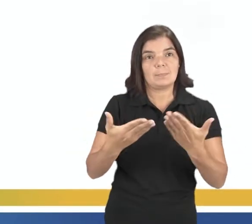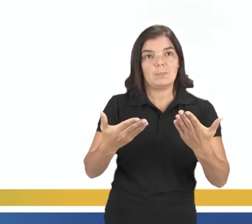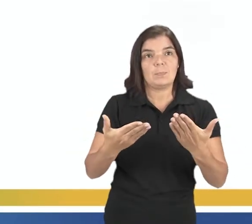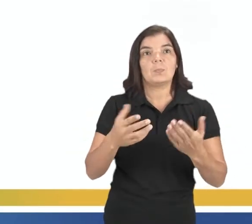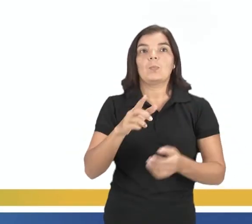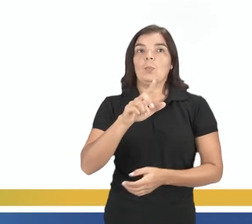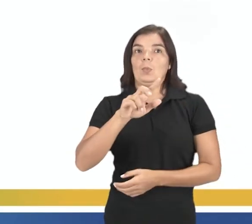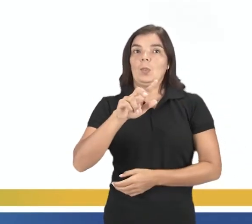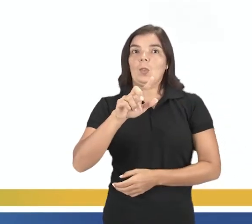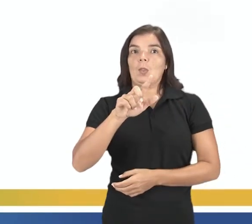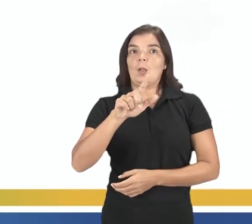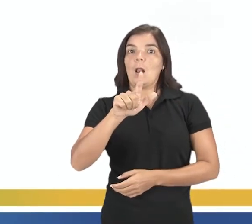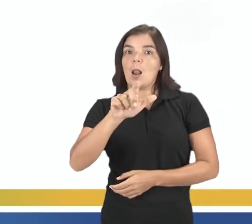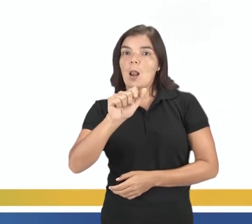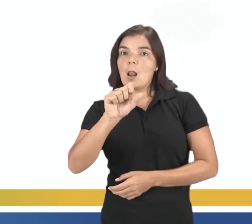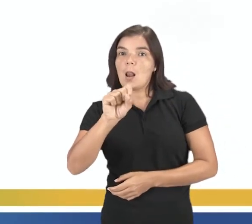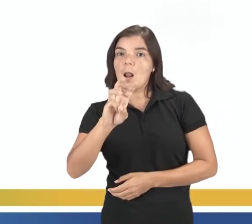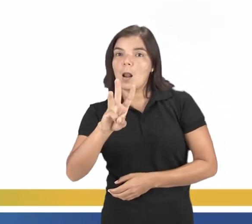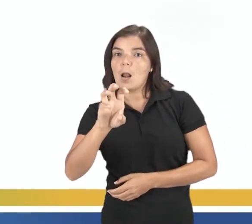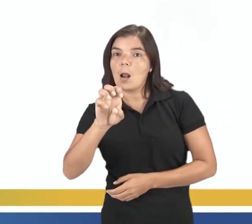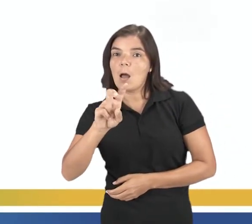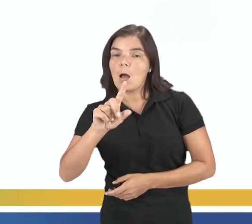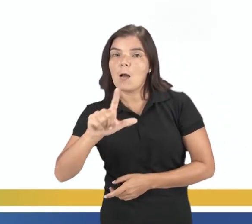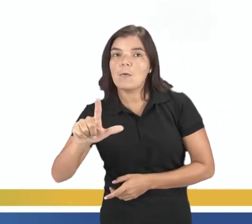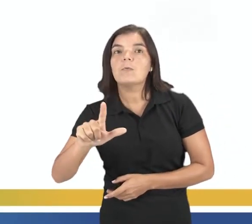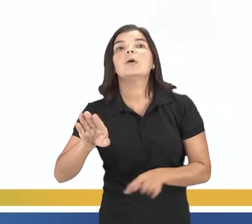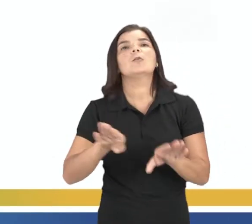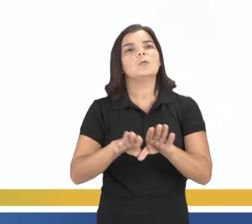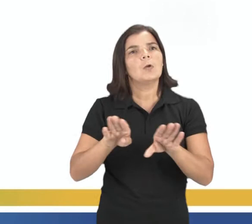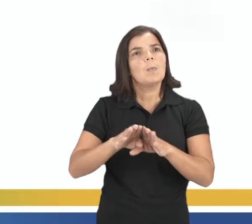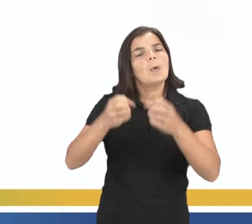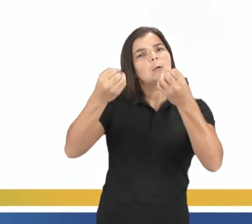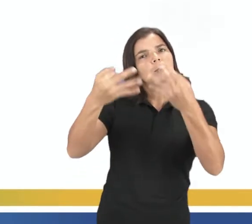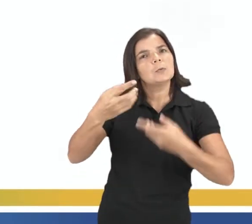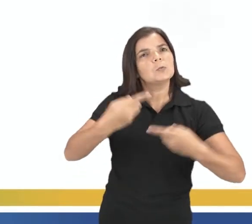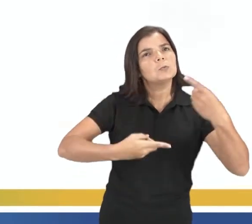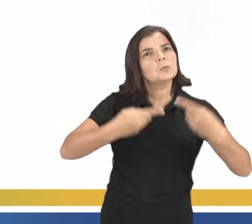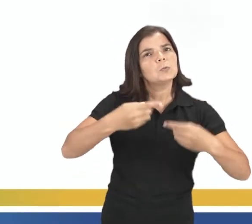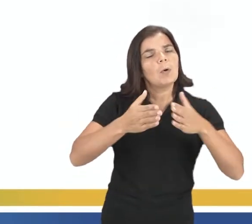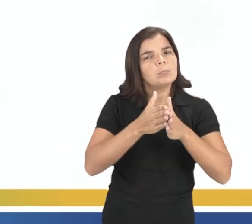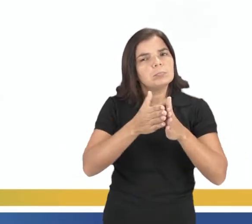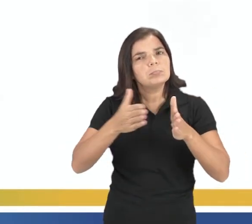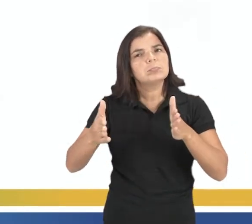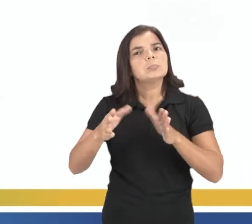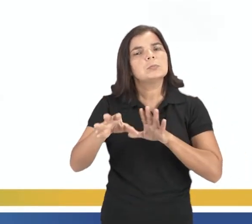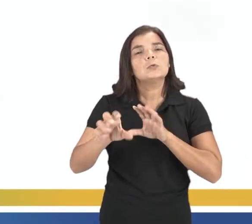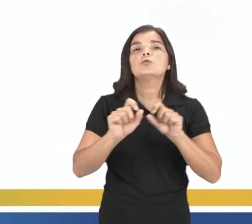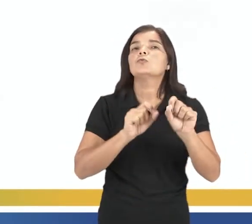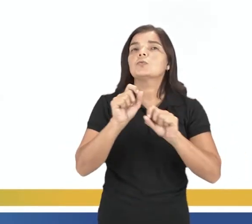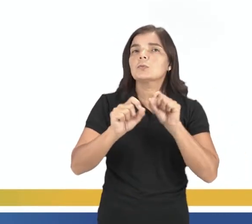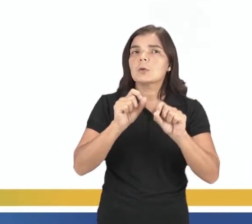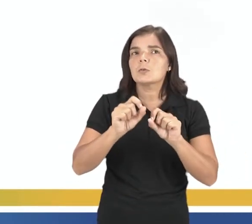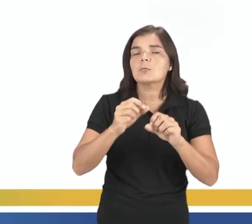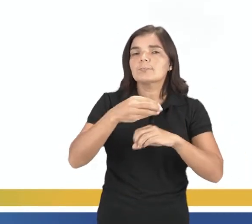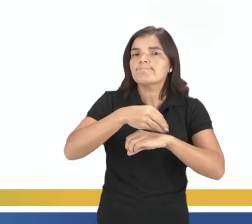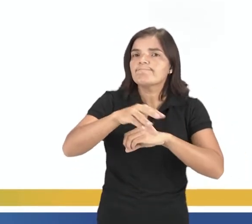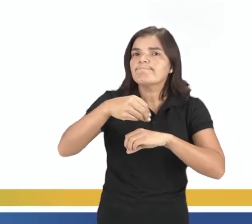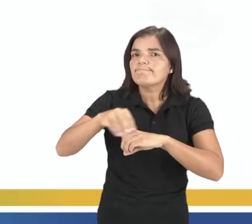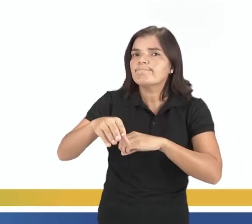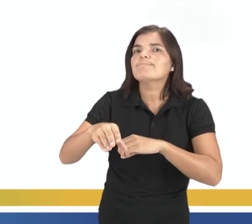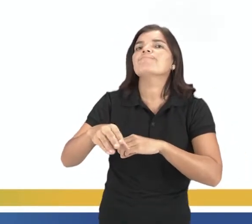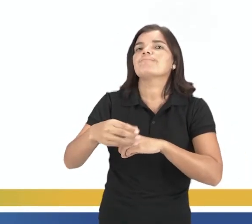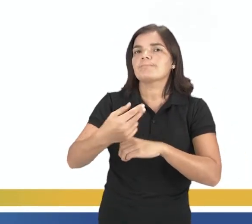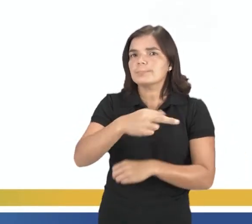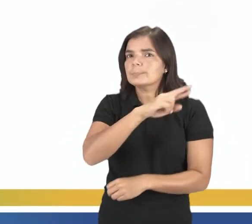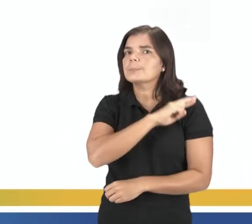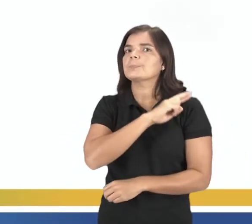Laswell e Kaplan, eles também definiram a política como o processo de formação distribuição